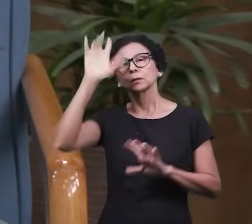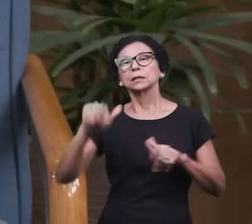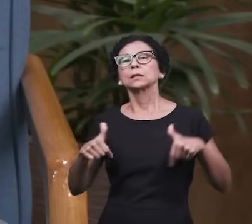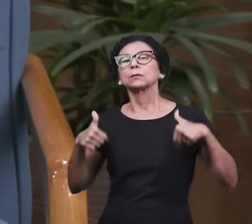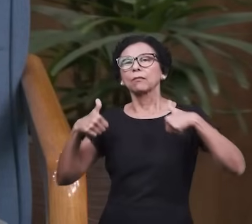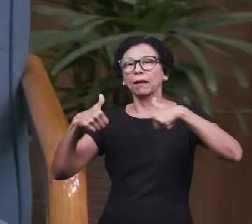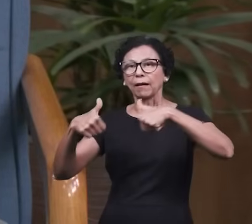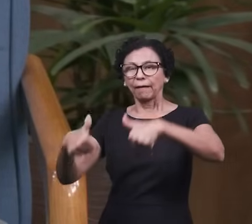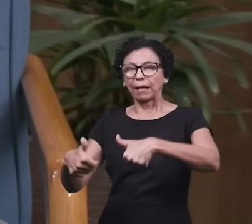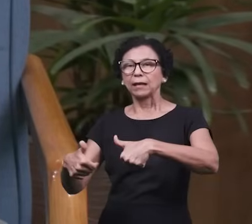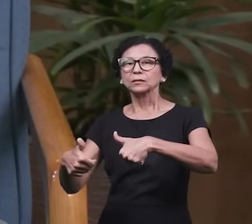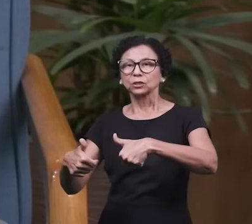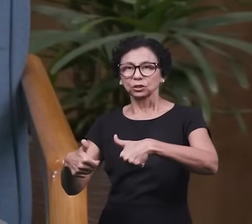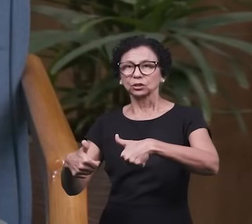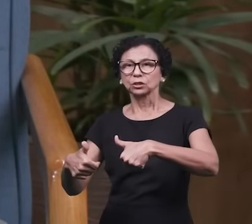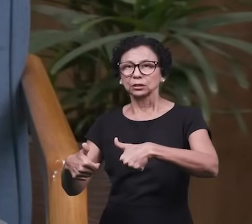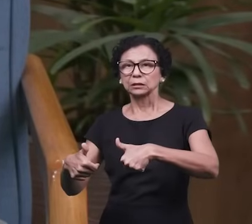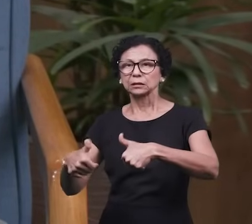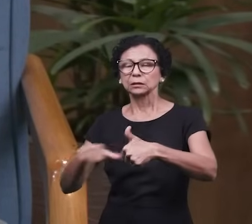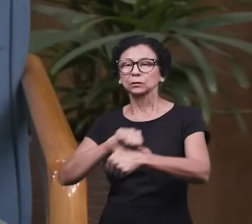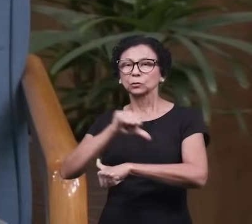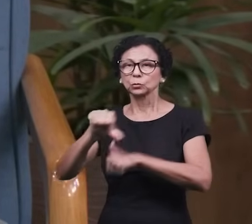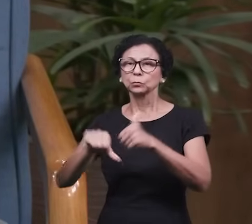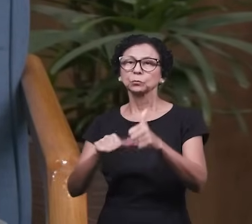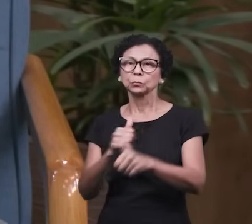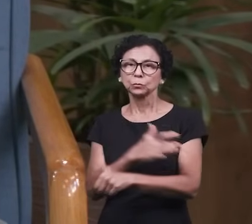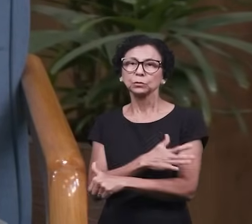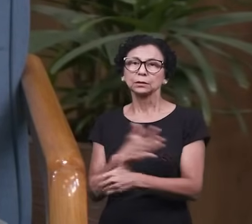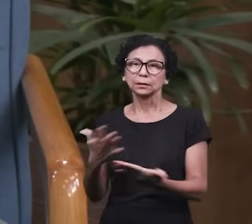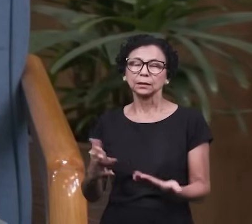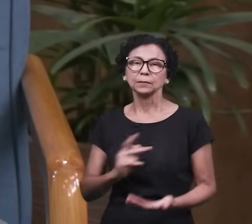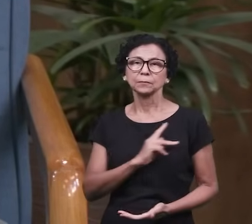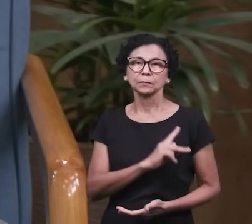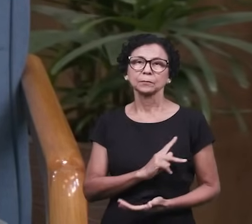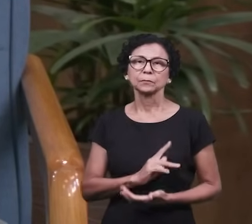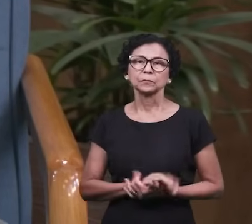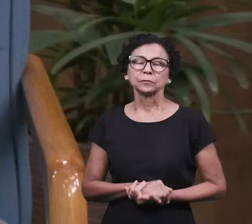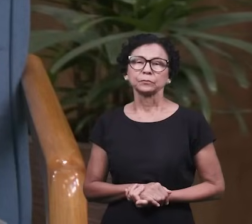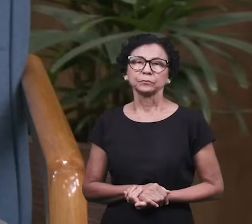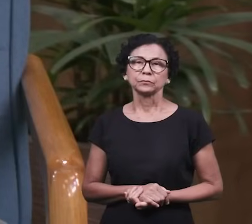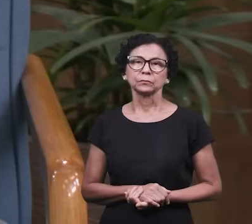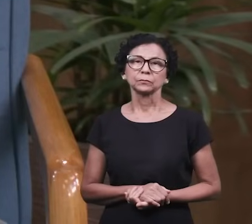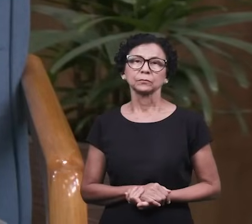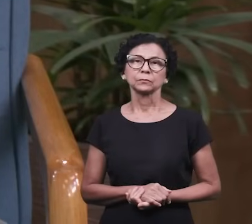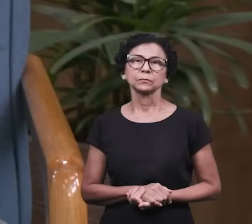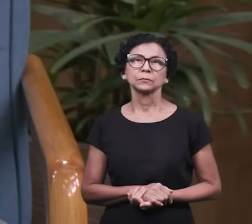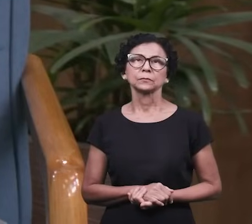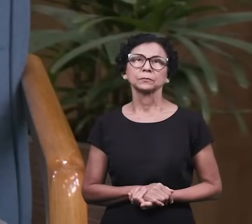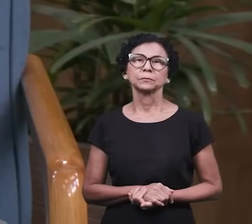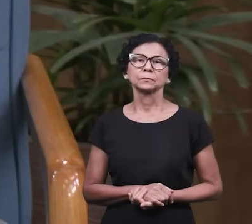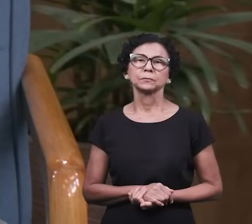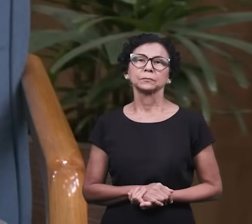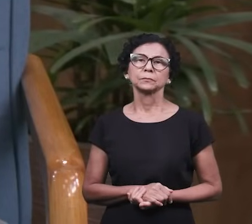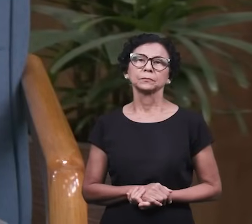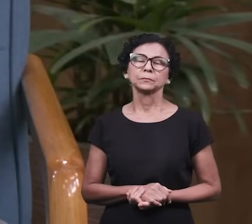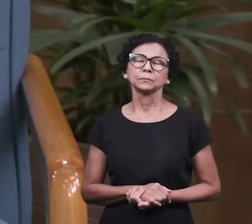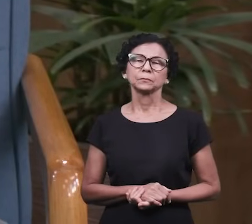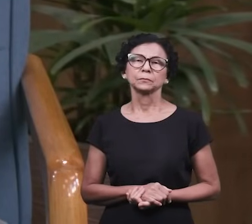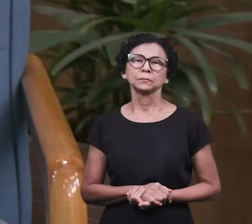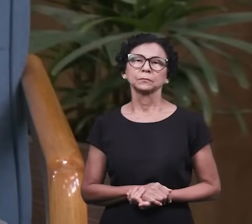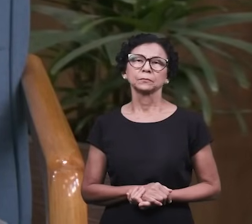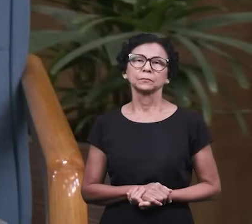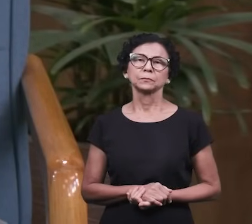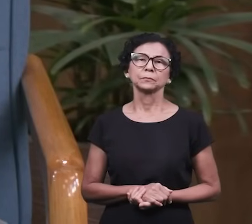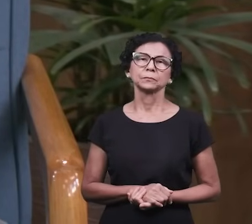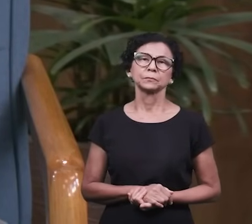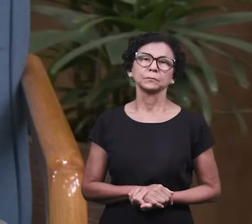a palavra do apóstolo Paulo, o ensino do apóstolo Paulo, essa expressão que eu queria utilizar, vem no sentido de